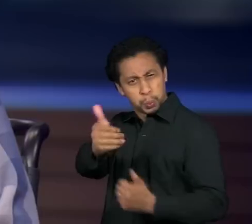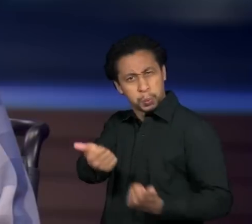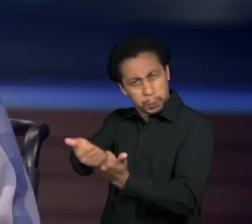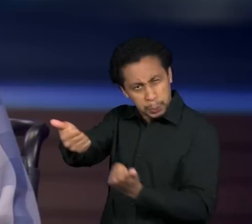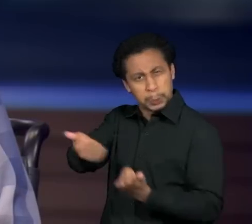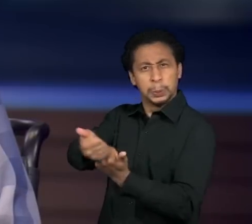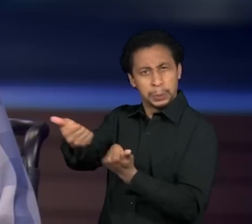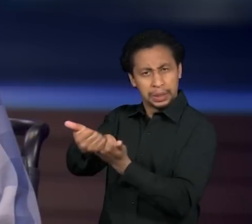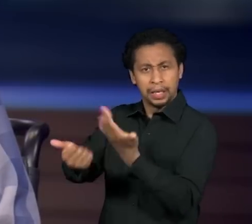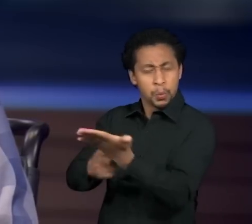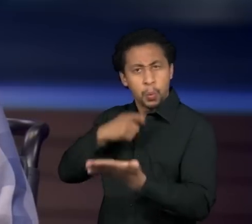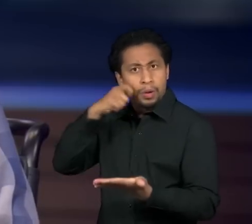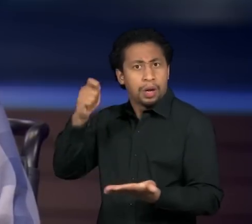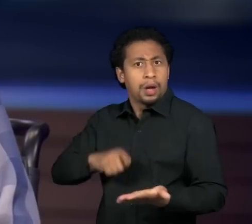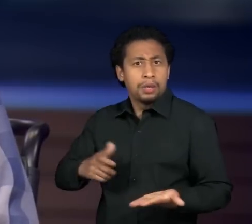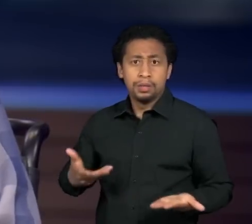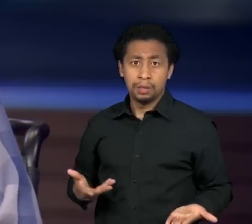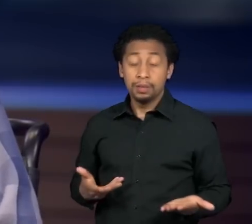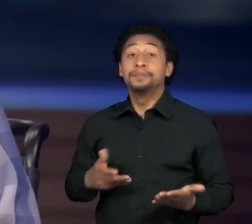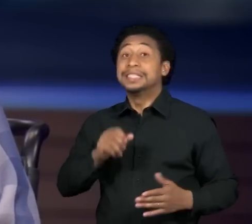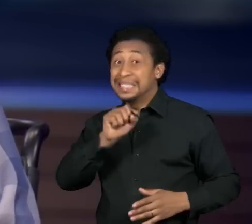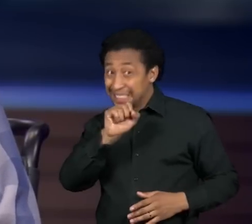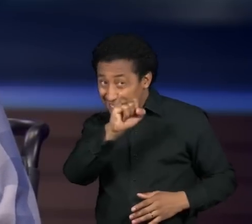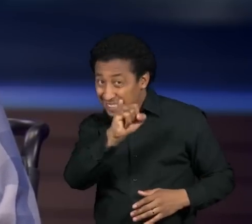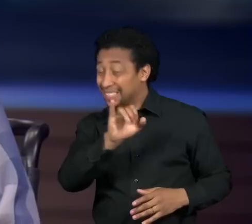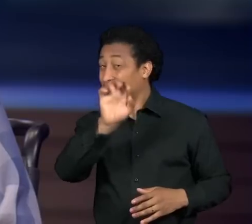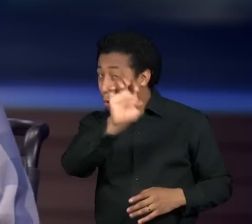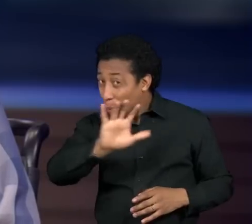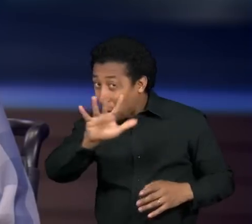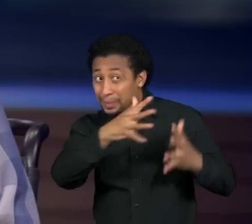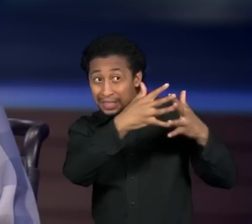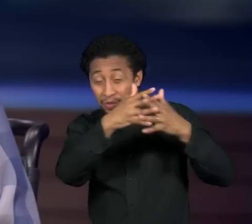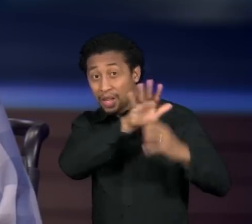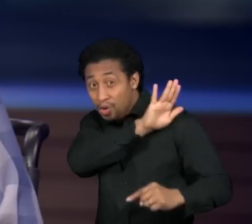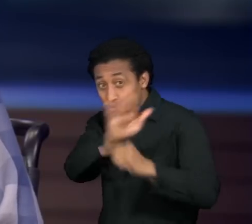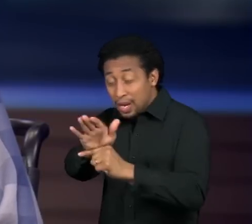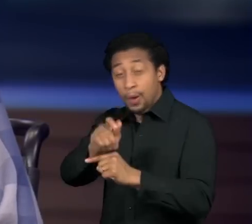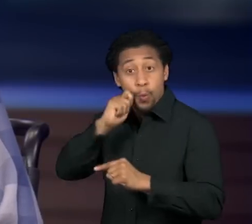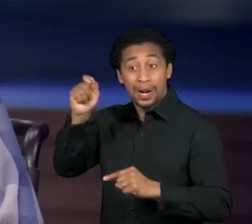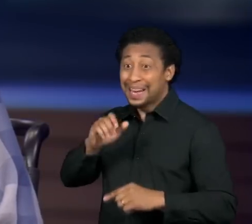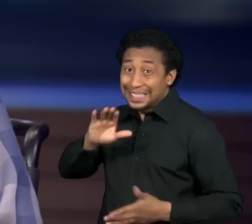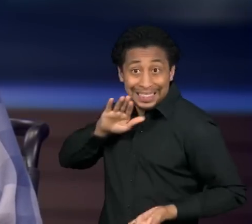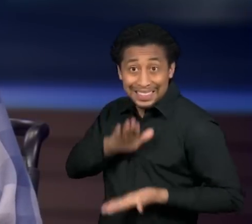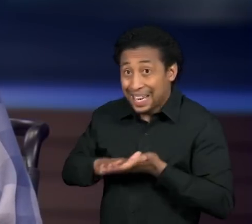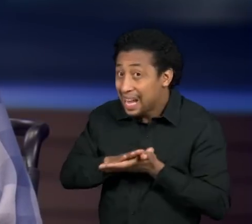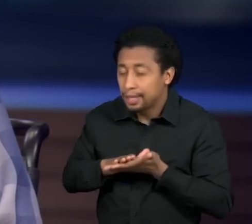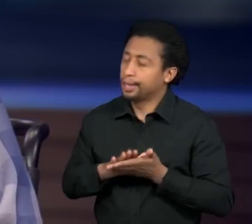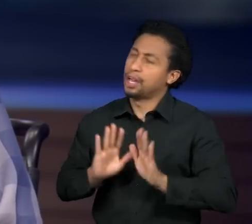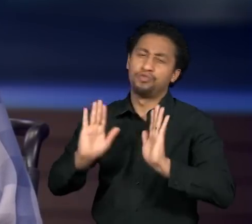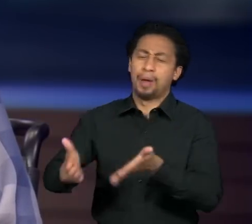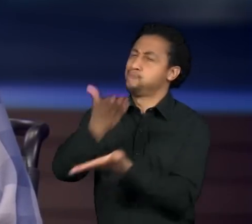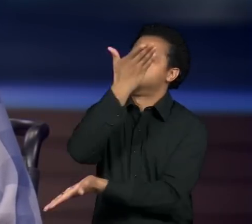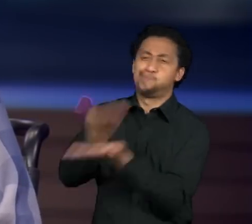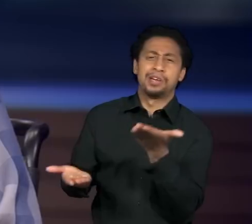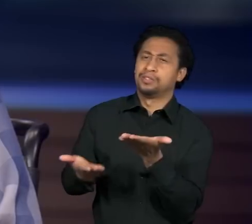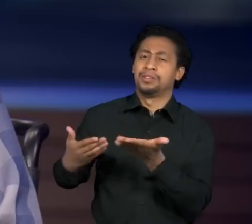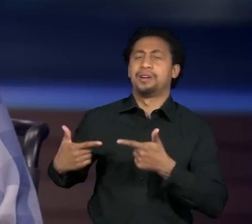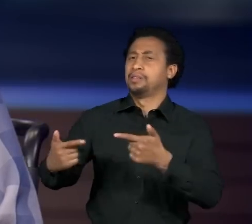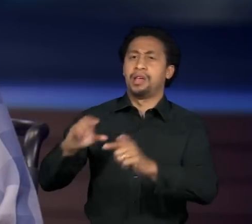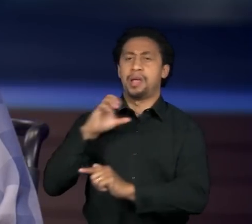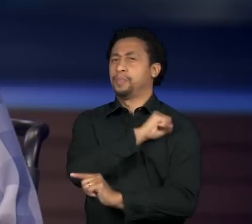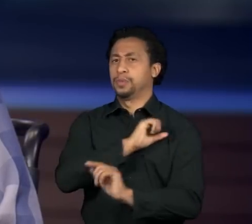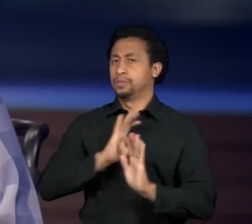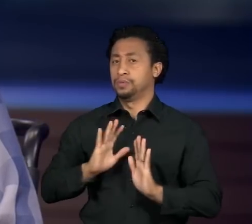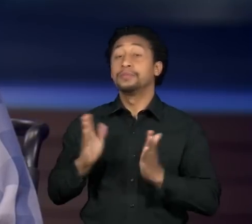Ucrânia. Sem a ajuda do Ocidente, a Ucrânia não teria conseguido levar a resistência a esse nível. Só que agora estamos em uma outra etapa, em